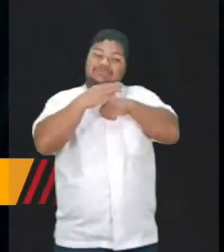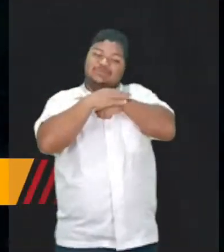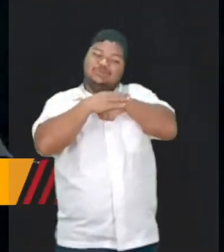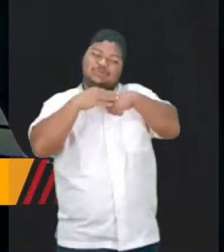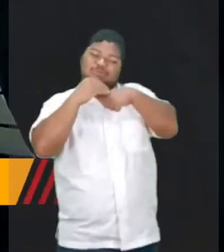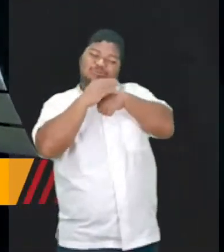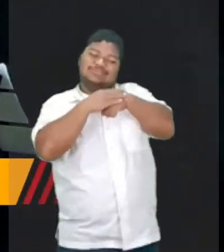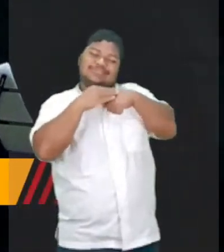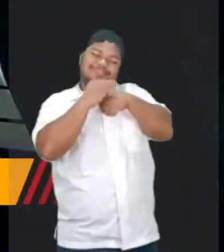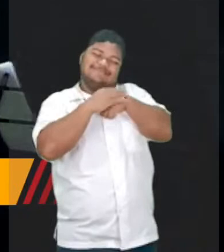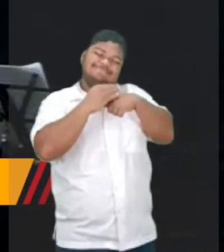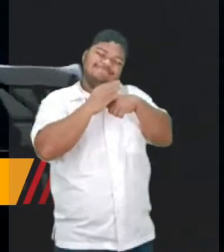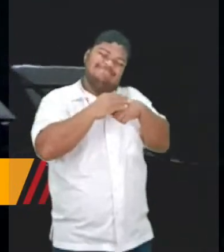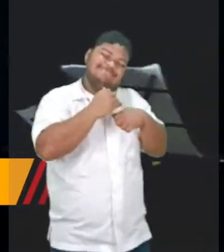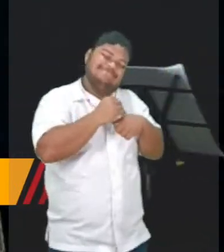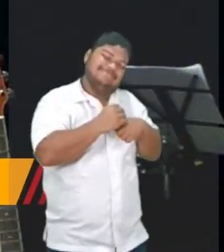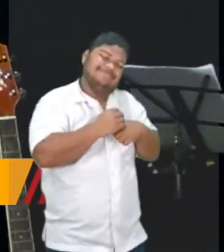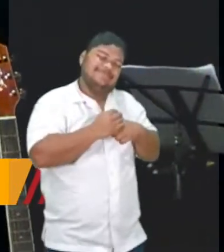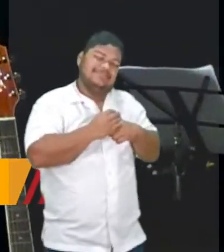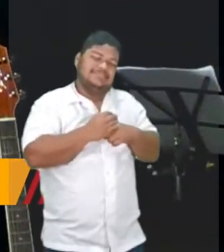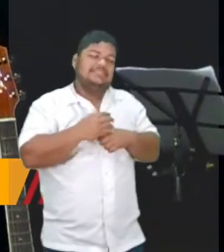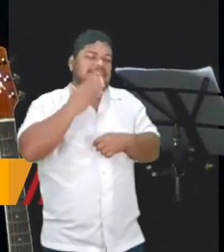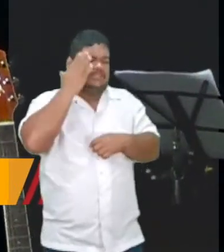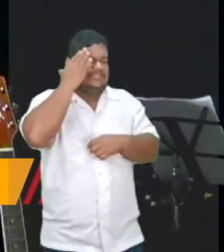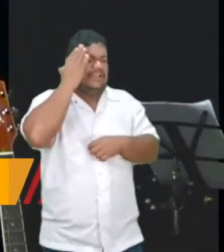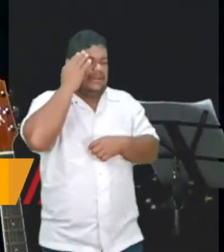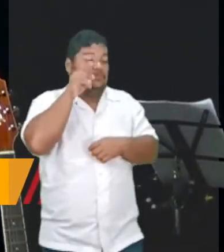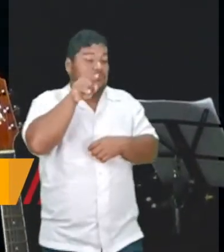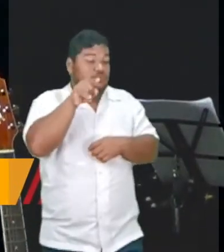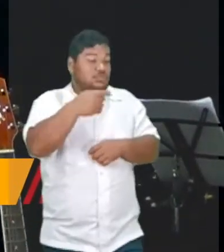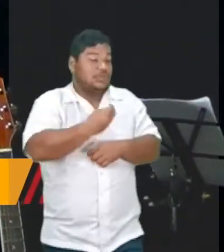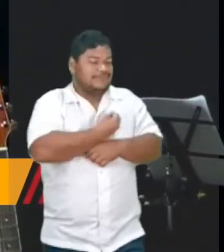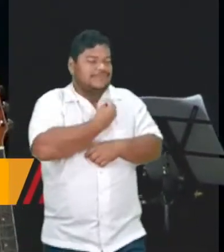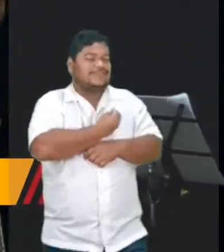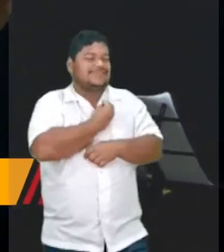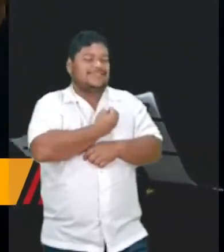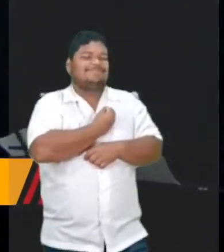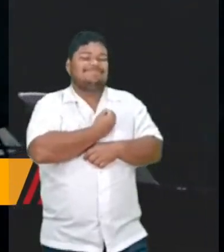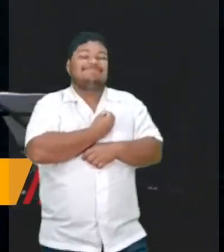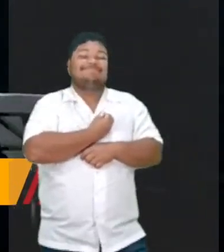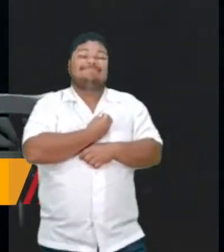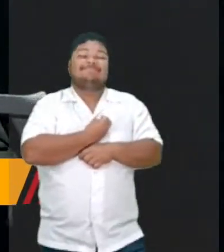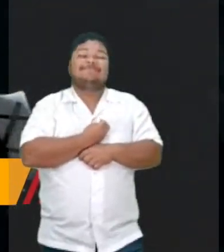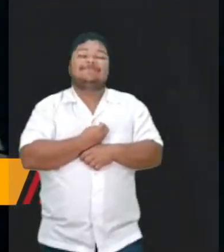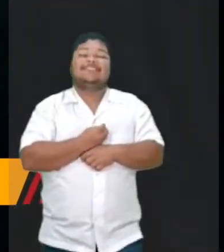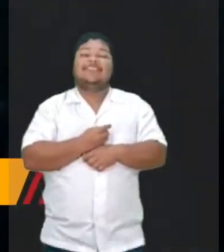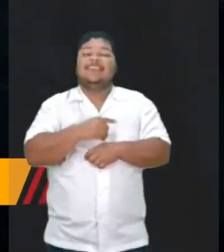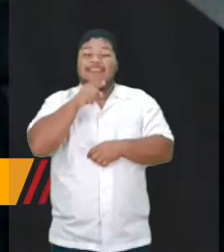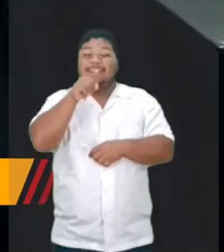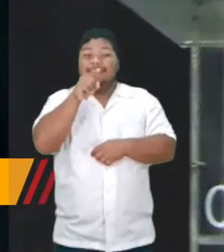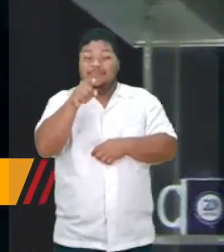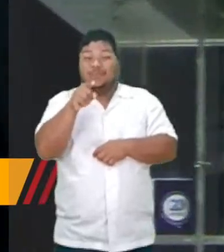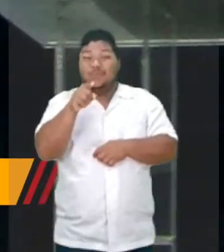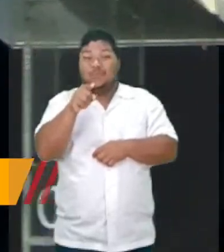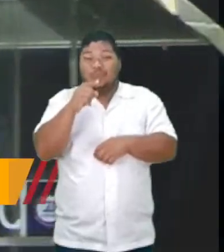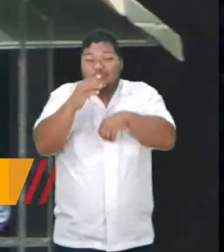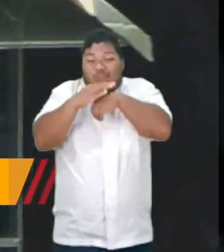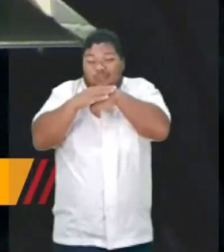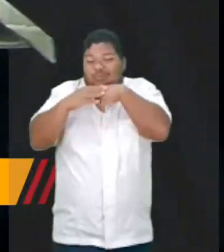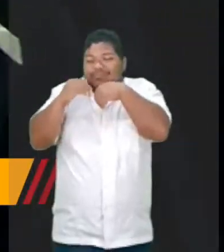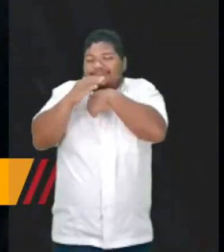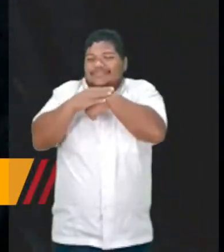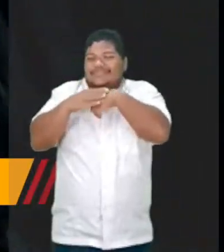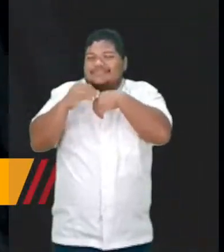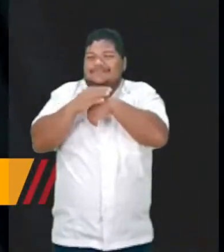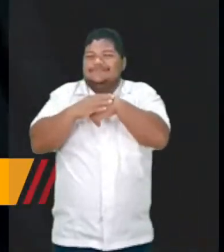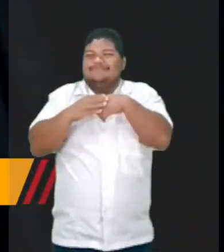Ele cuida e se importa com a sua vida. Ele cuida e se importa com a minha vida.